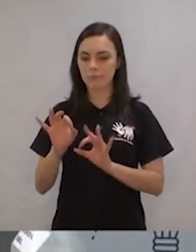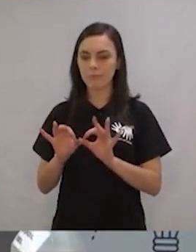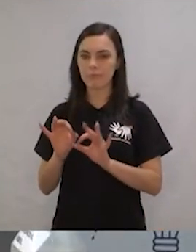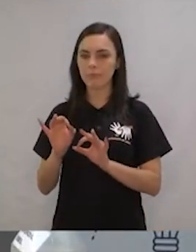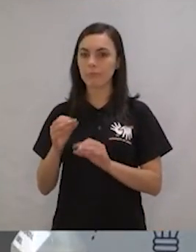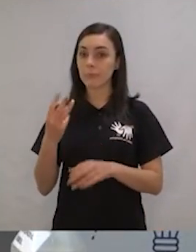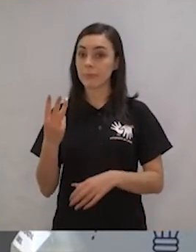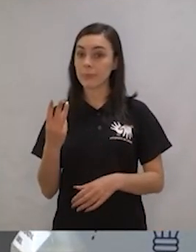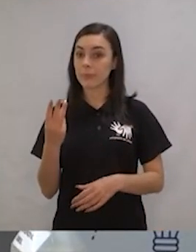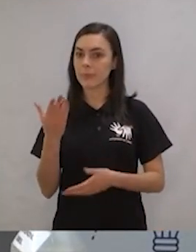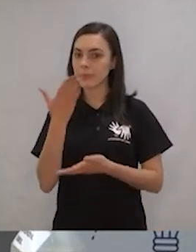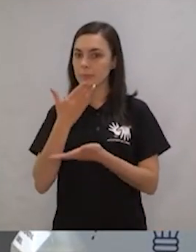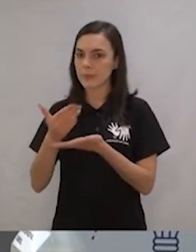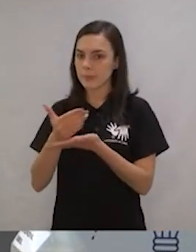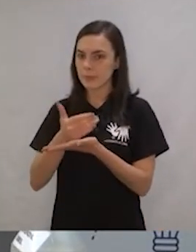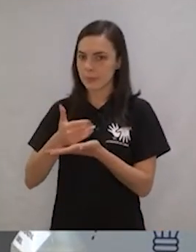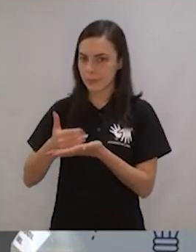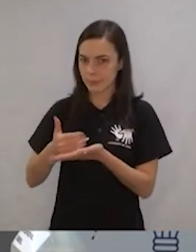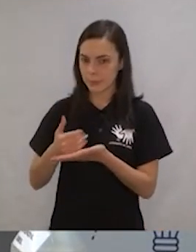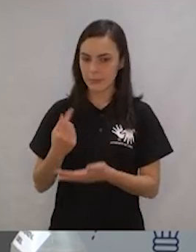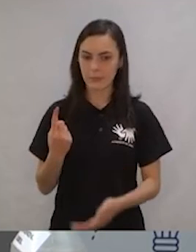distribuídas em 3 tortas.